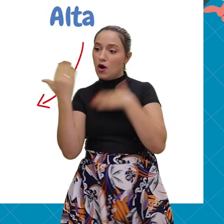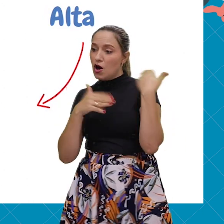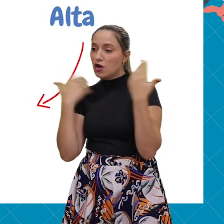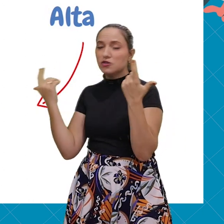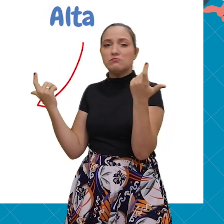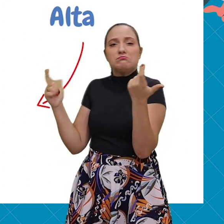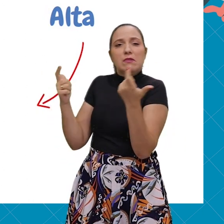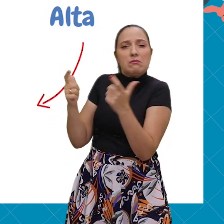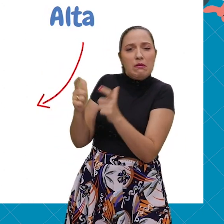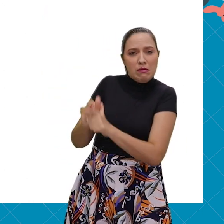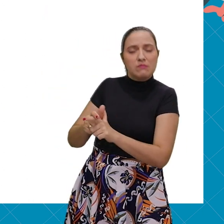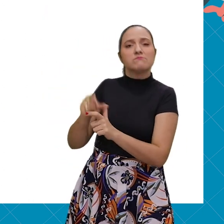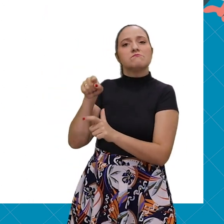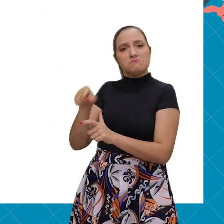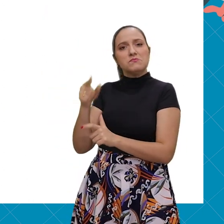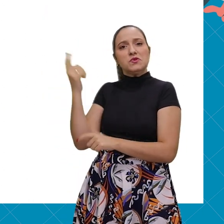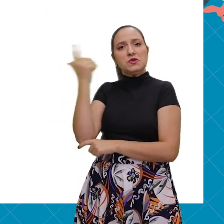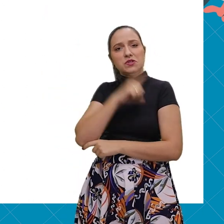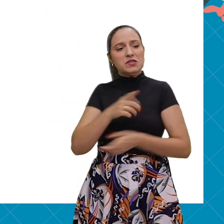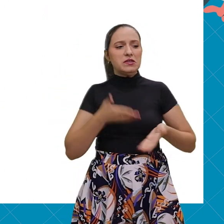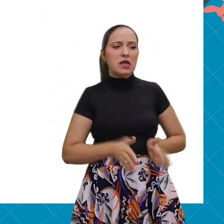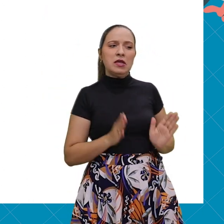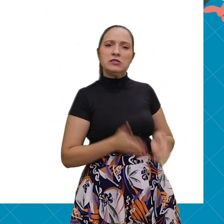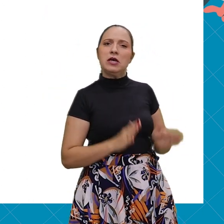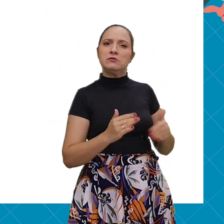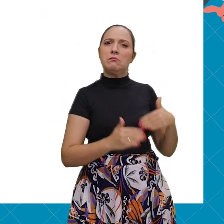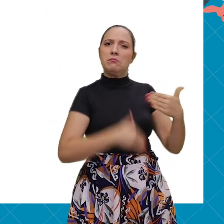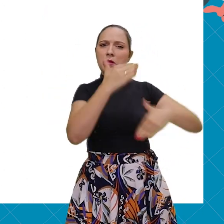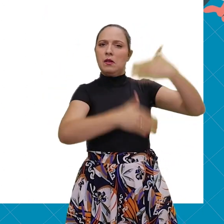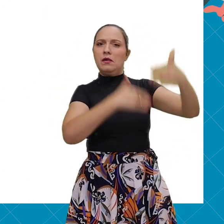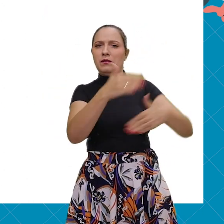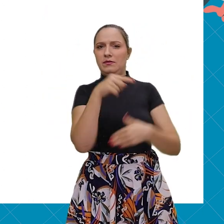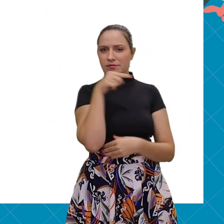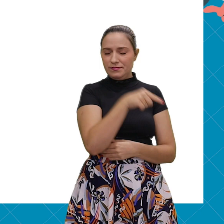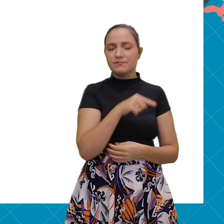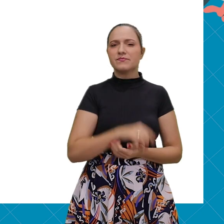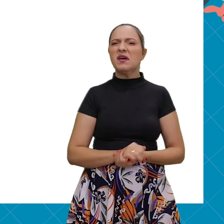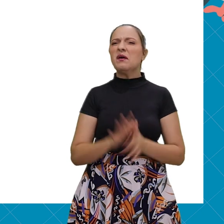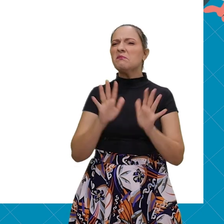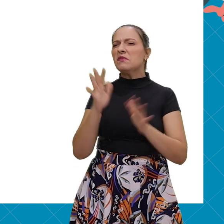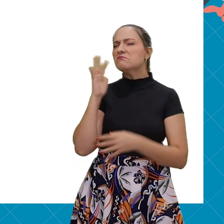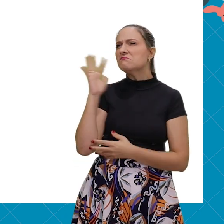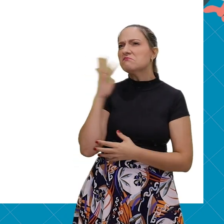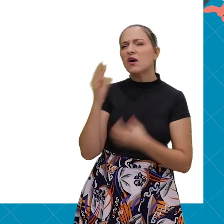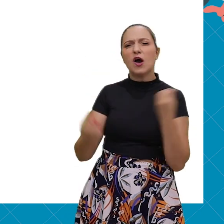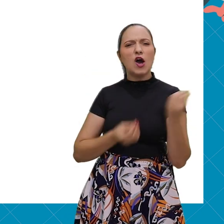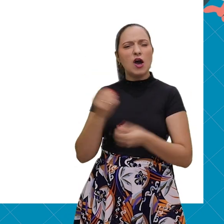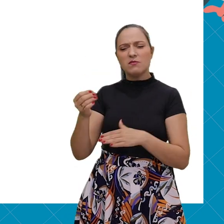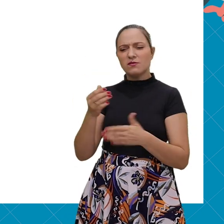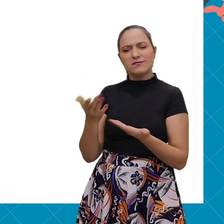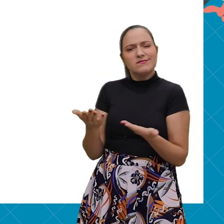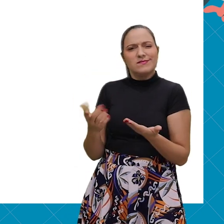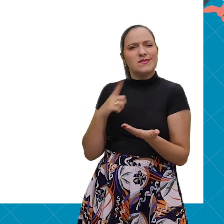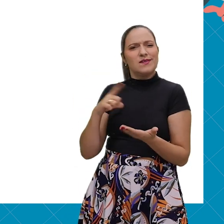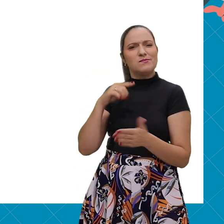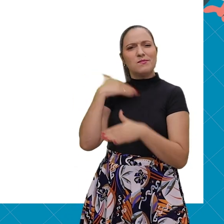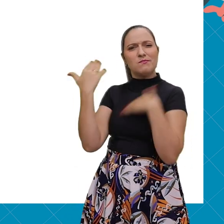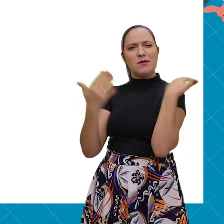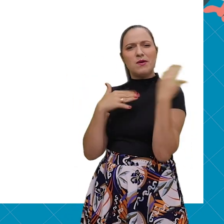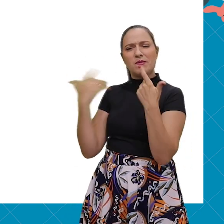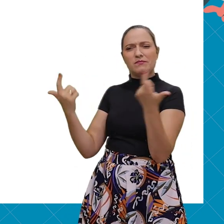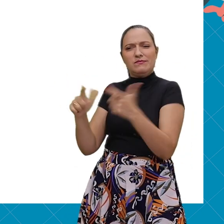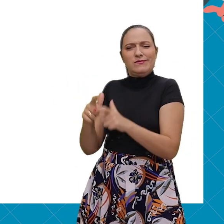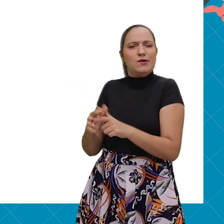mortalidade passa a cair consideravelmente no país. Mas aí você deve estar se perguntando, Mas o que faz, afinal de contas, a taxa